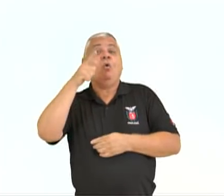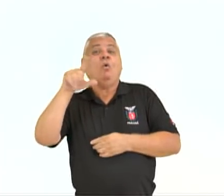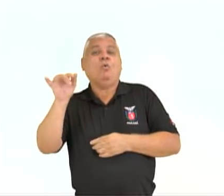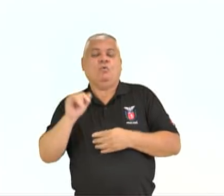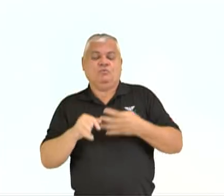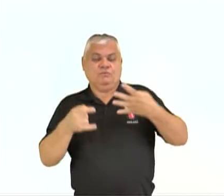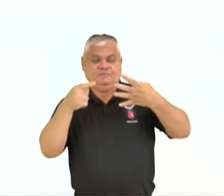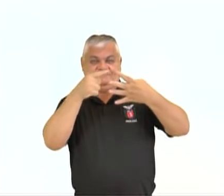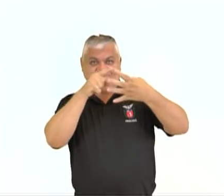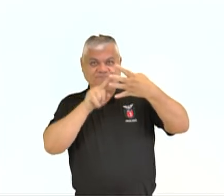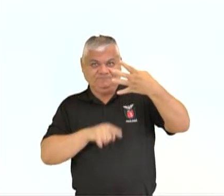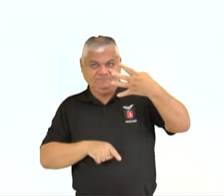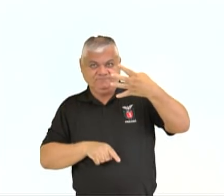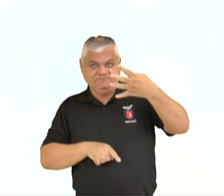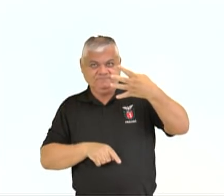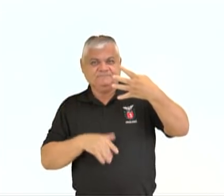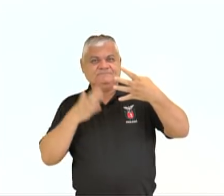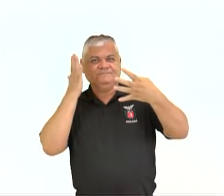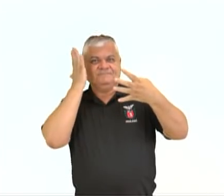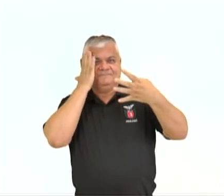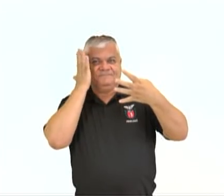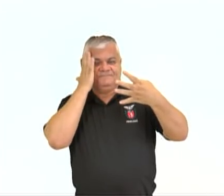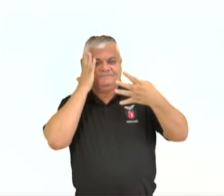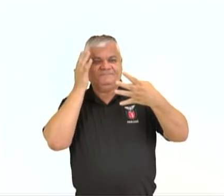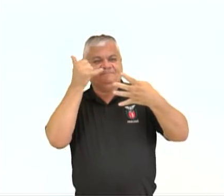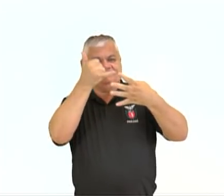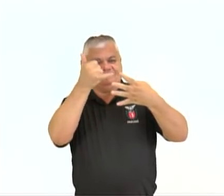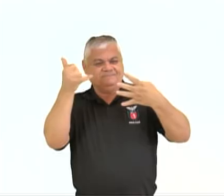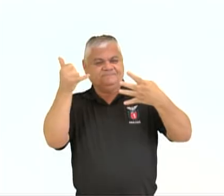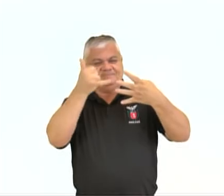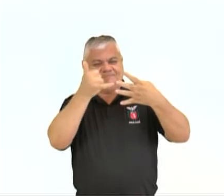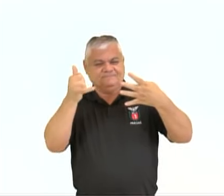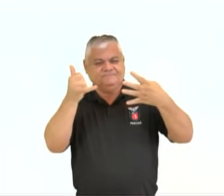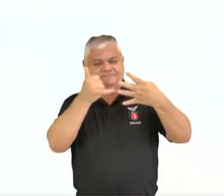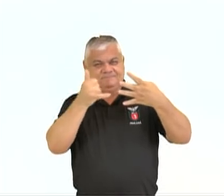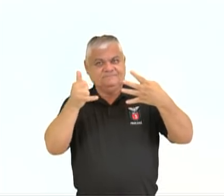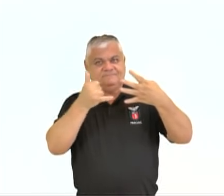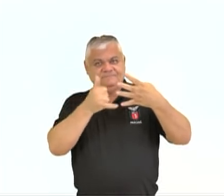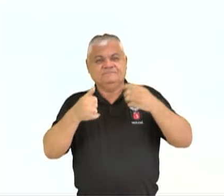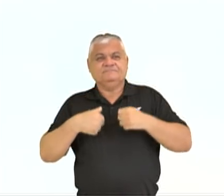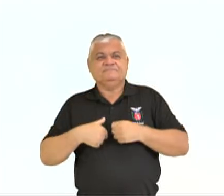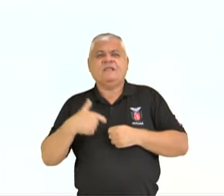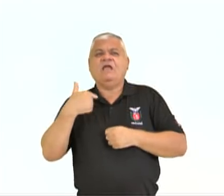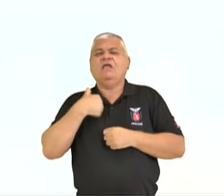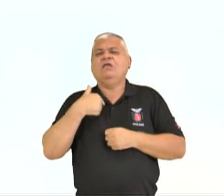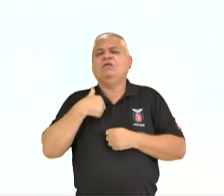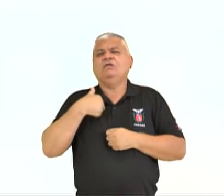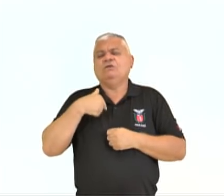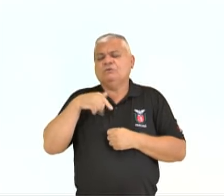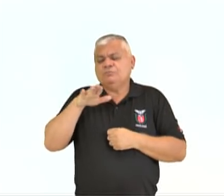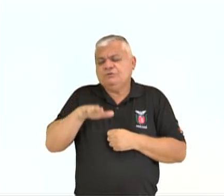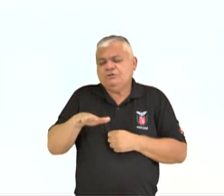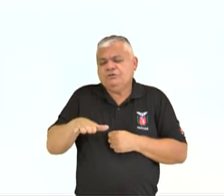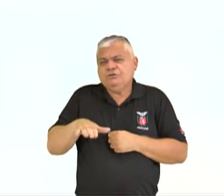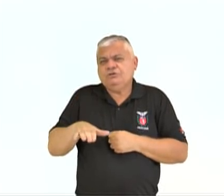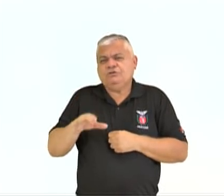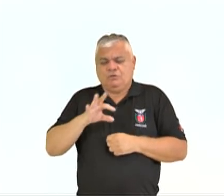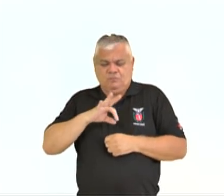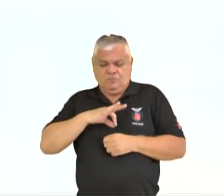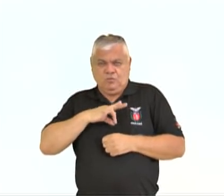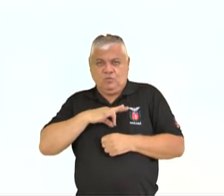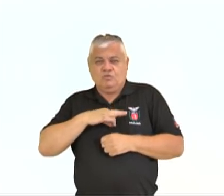quadrinha para você agora já sabemos quadrinho quatro versos sou pequenininho do tamanho de um botão